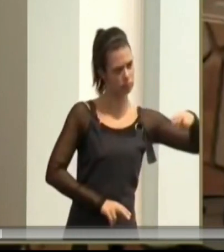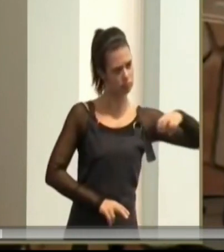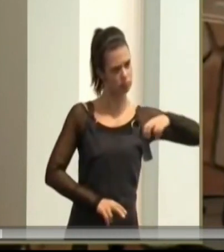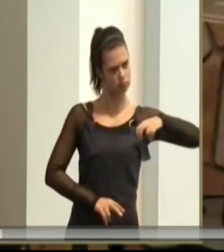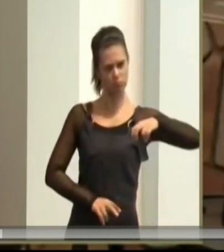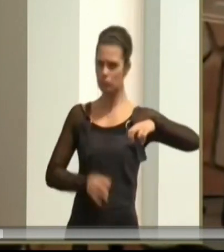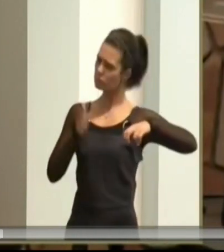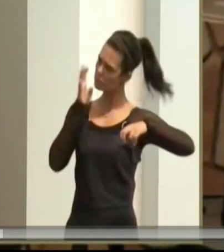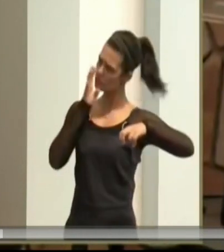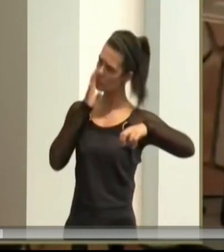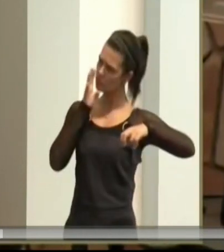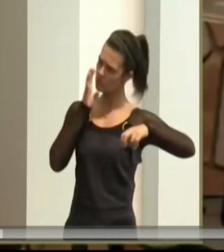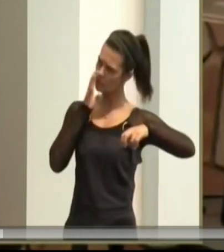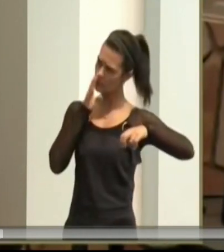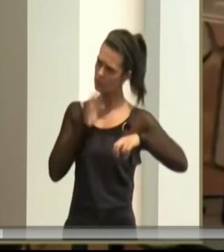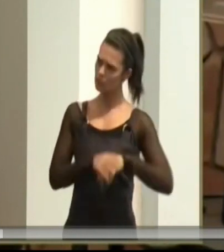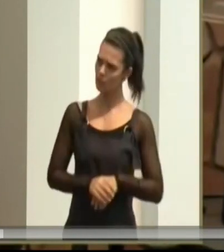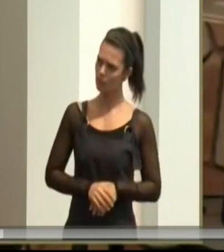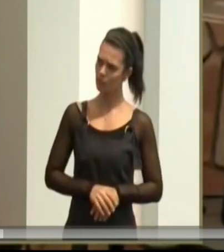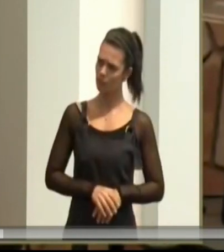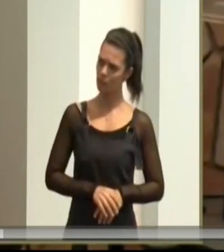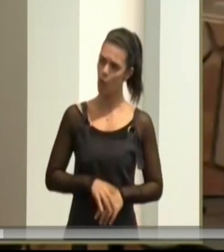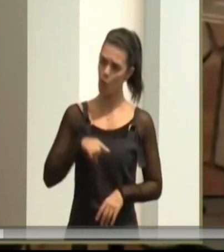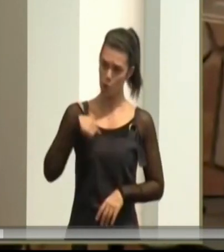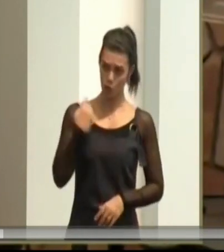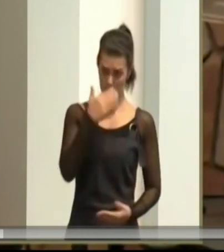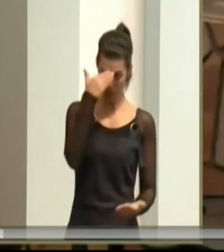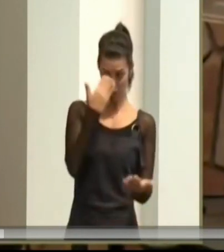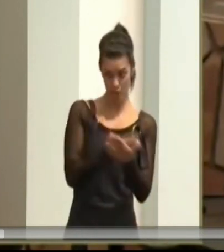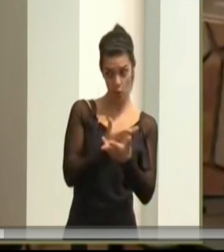temos uma coisa que vocês cristãos não têm,